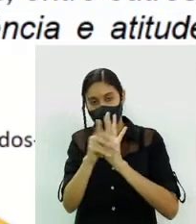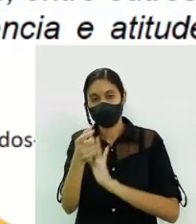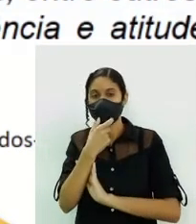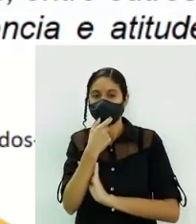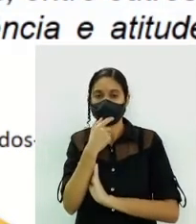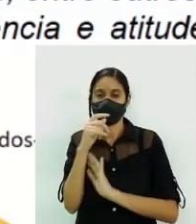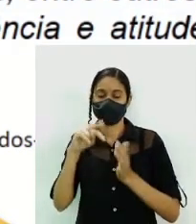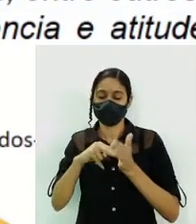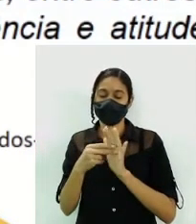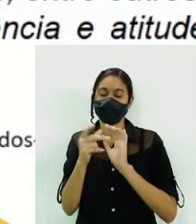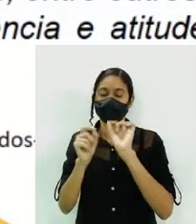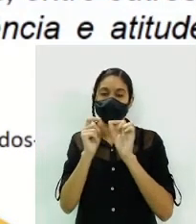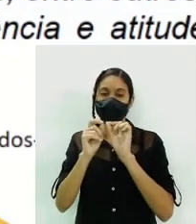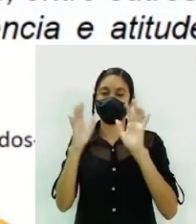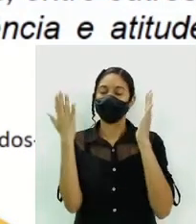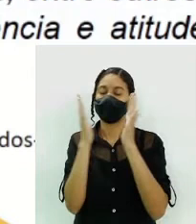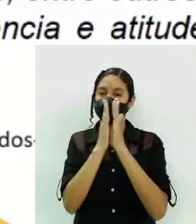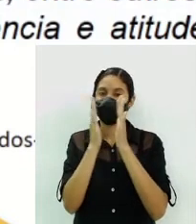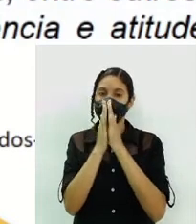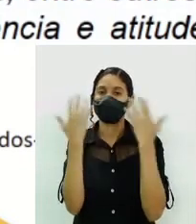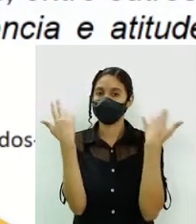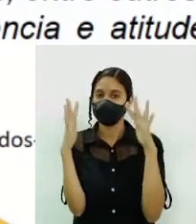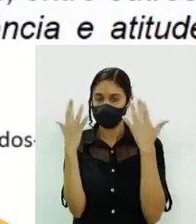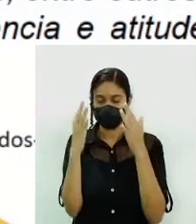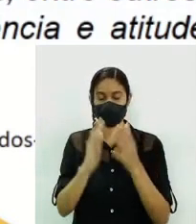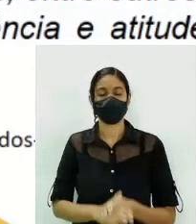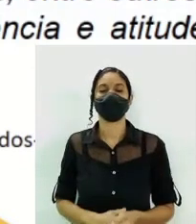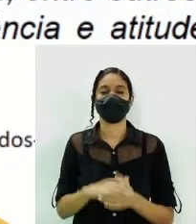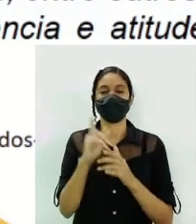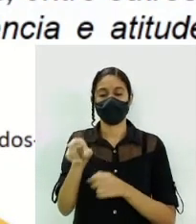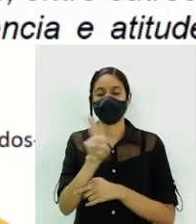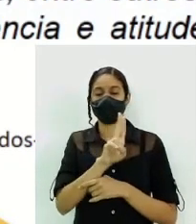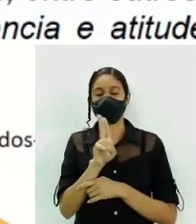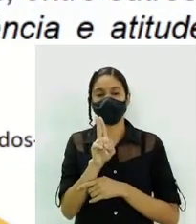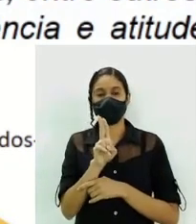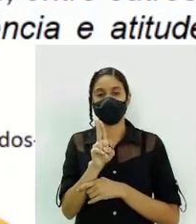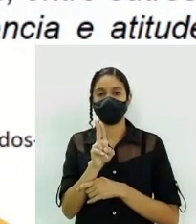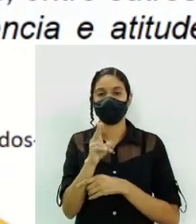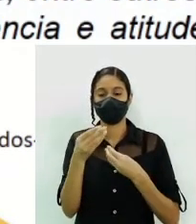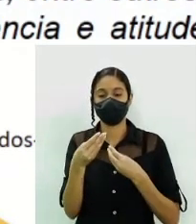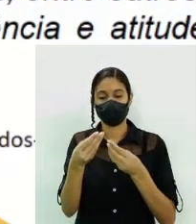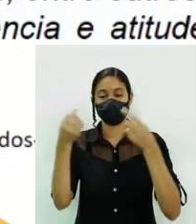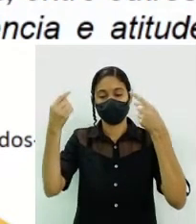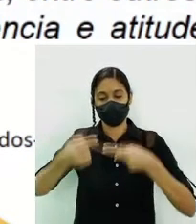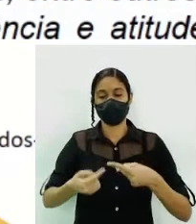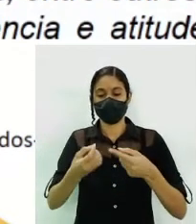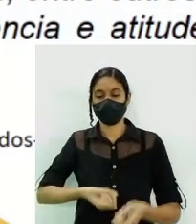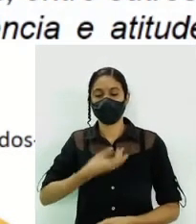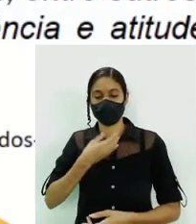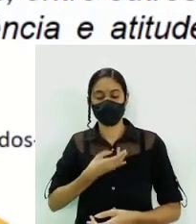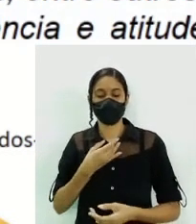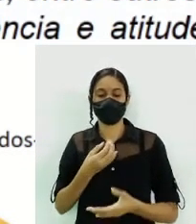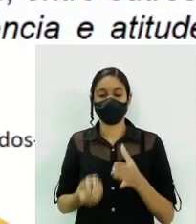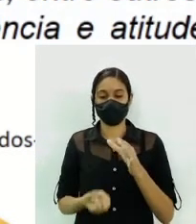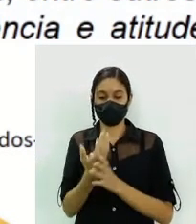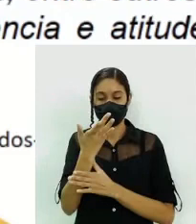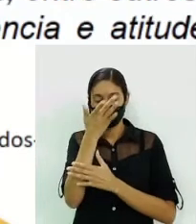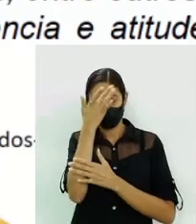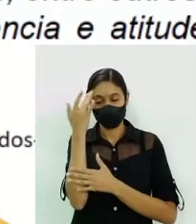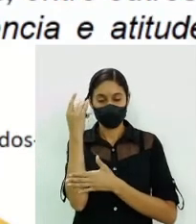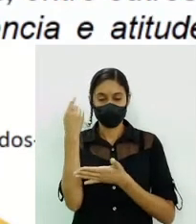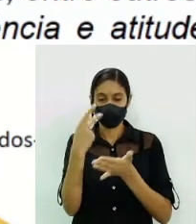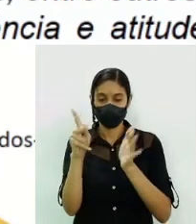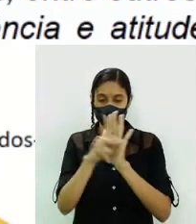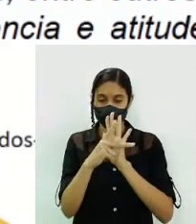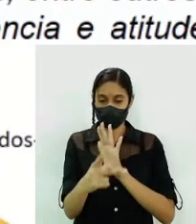um bater de palmas e é o nome dado a essa batalha de poesias, de poemas autorais e